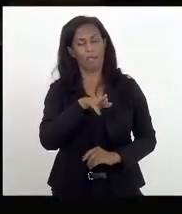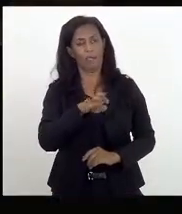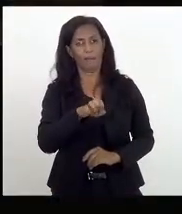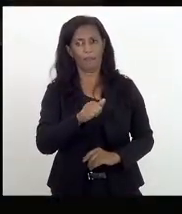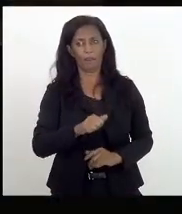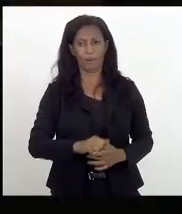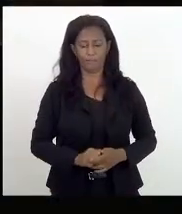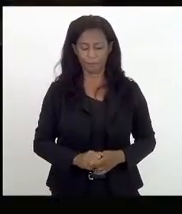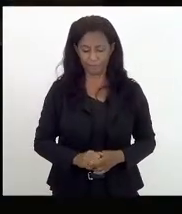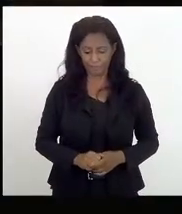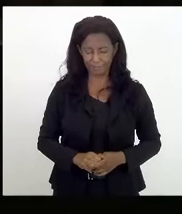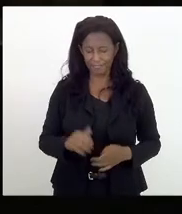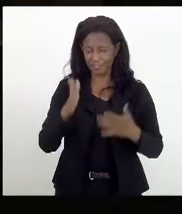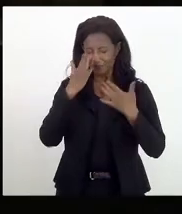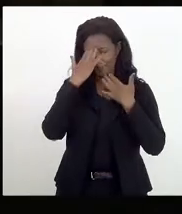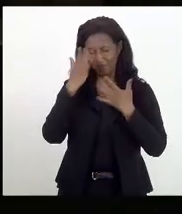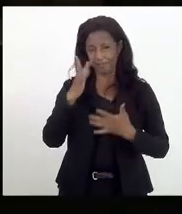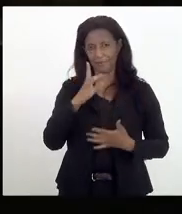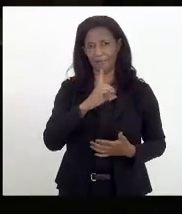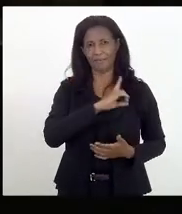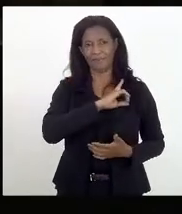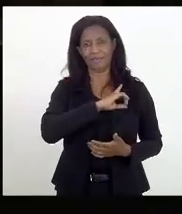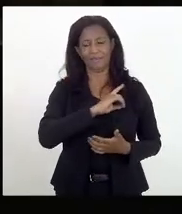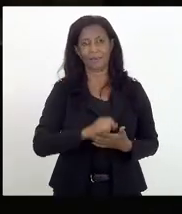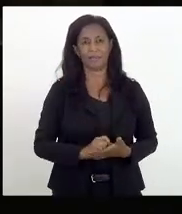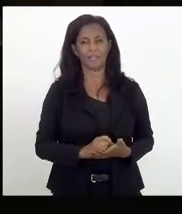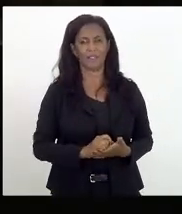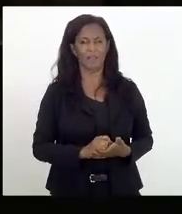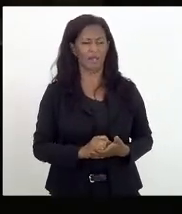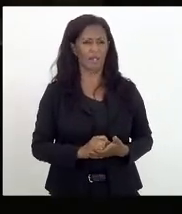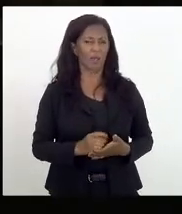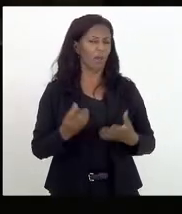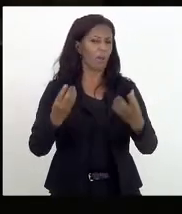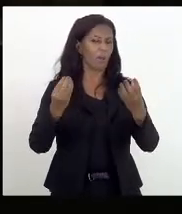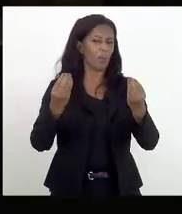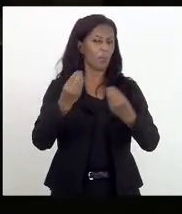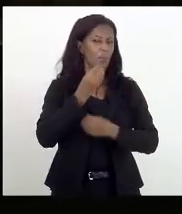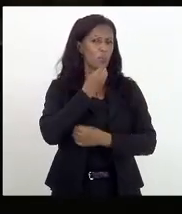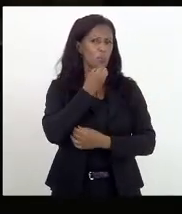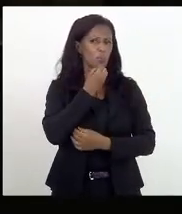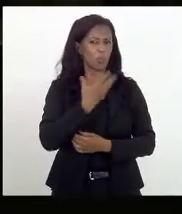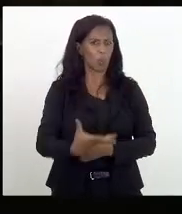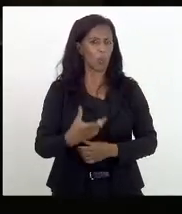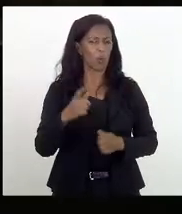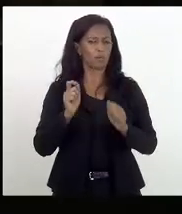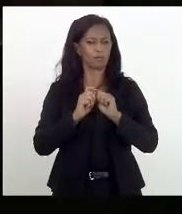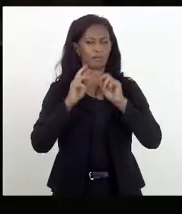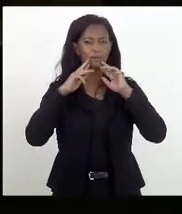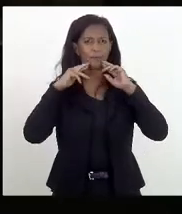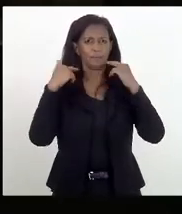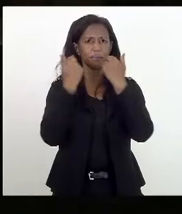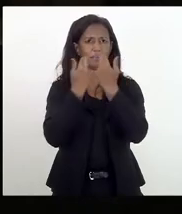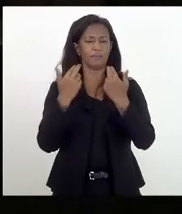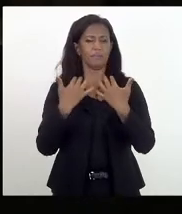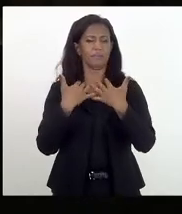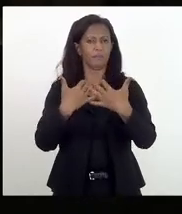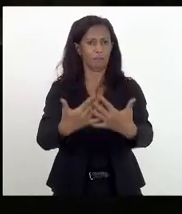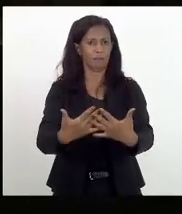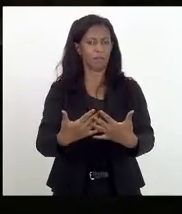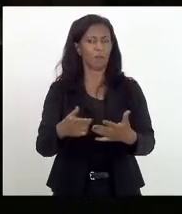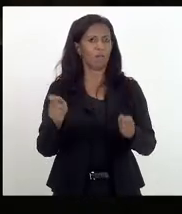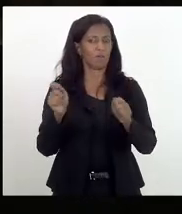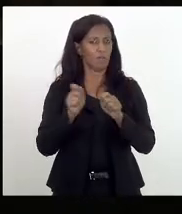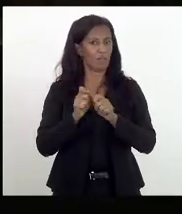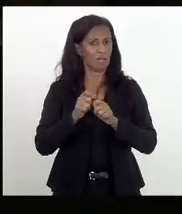obrigado a obra adaptada muito boa sugestão de fazer audiência pública vamos fazer esse encaminhamento